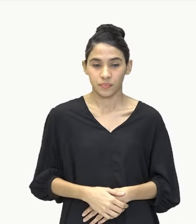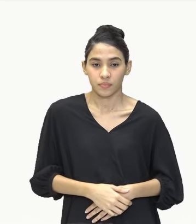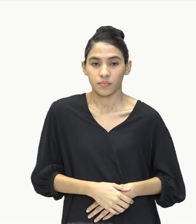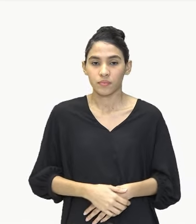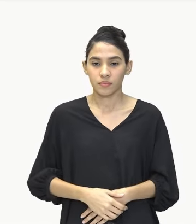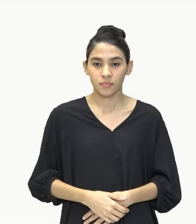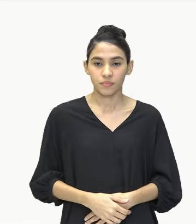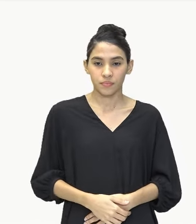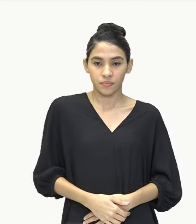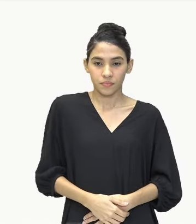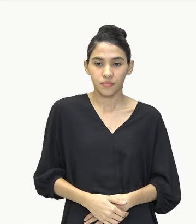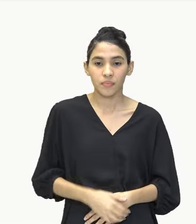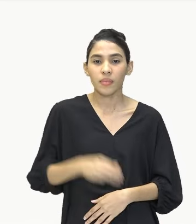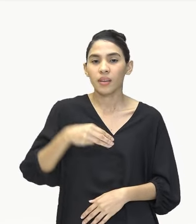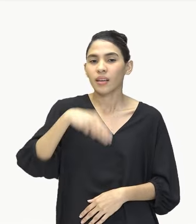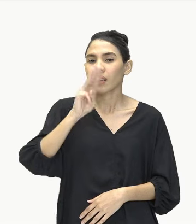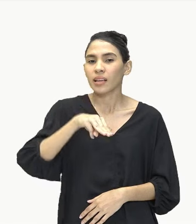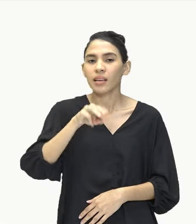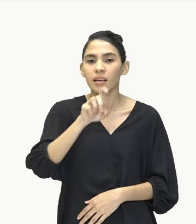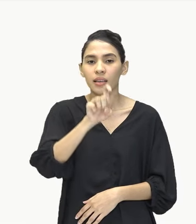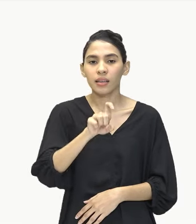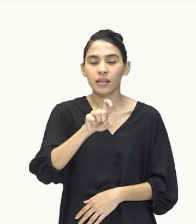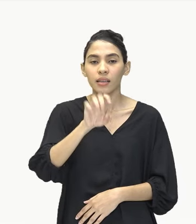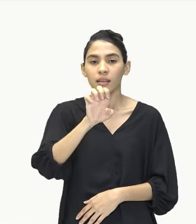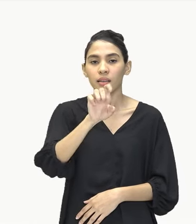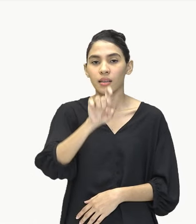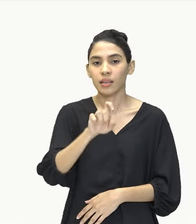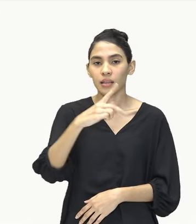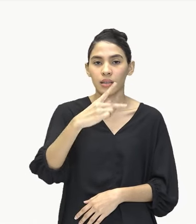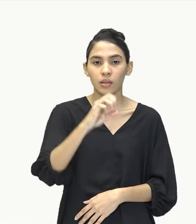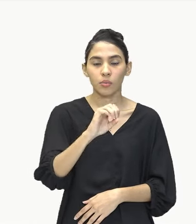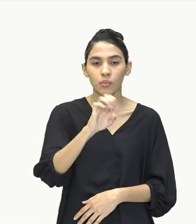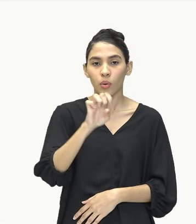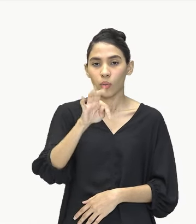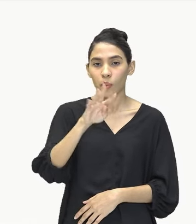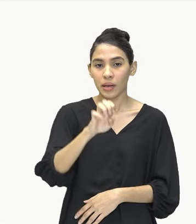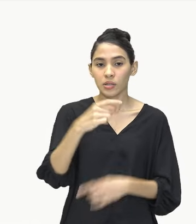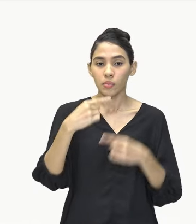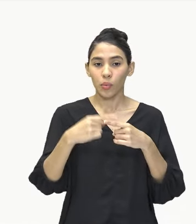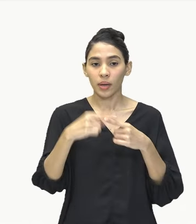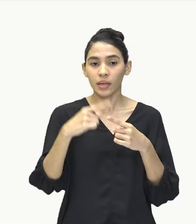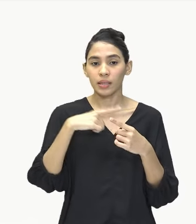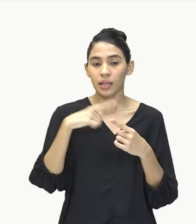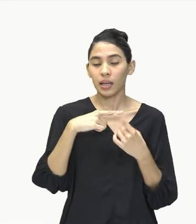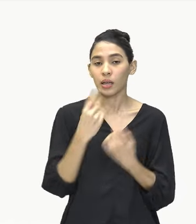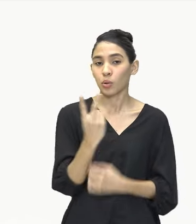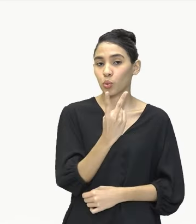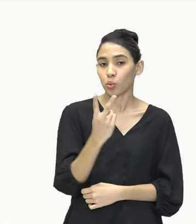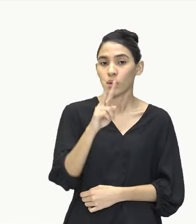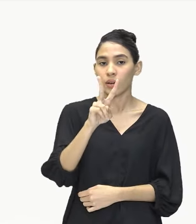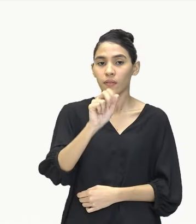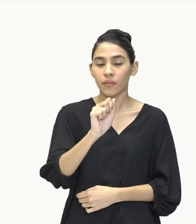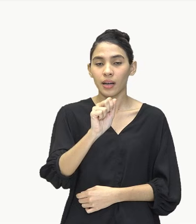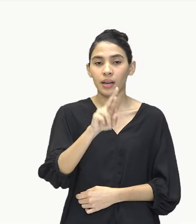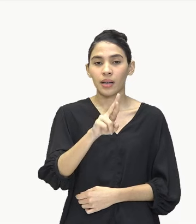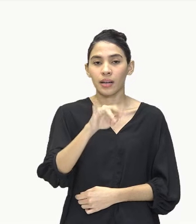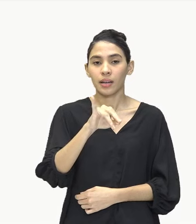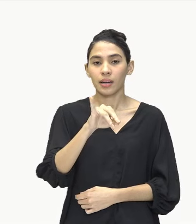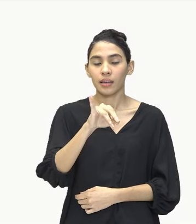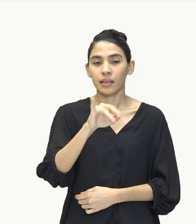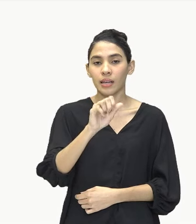Quem são os expoentes? Porque, no caso, nós temos duas variáveis e nós temos dois